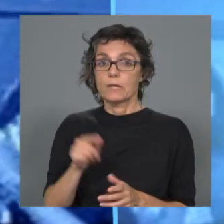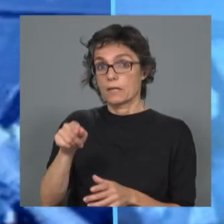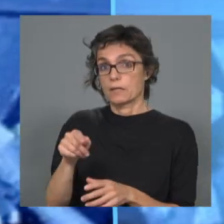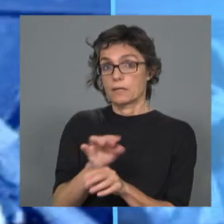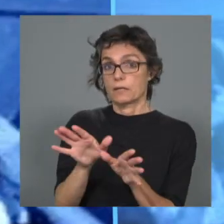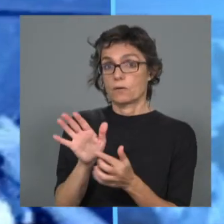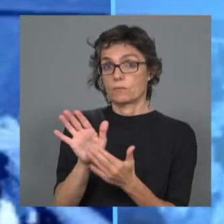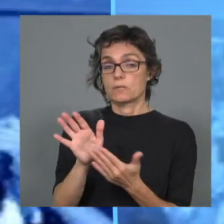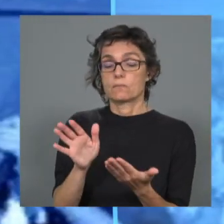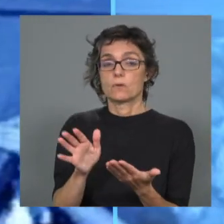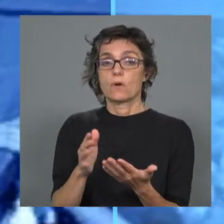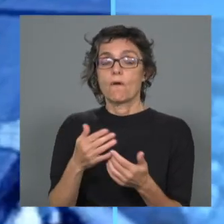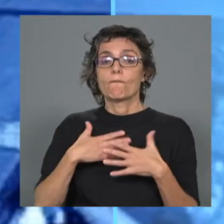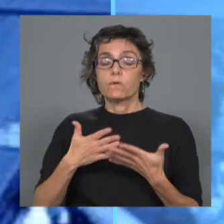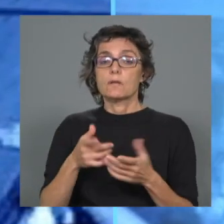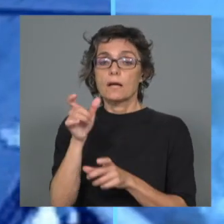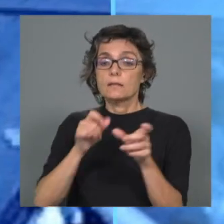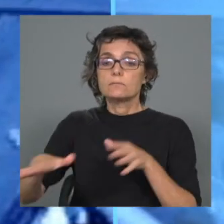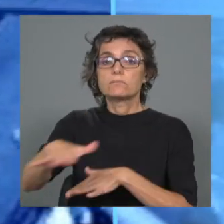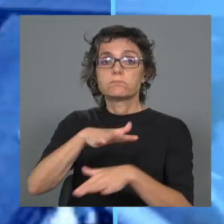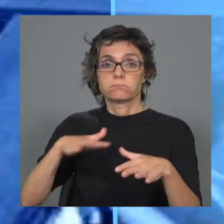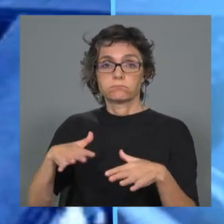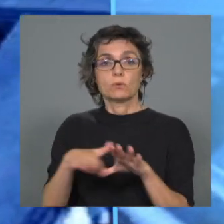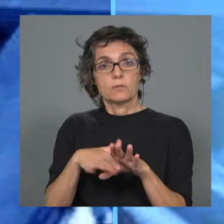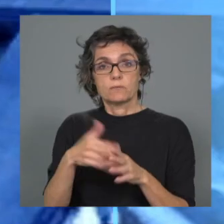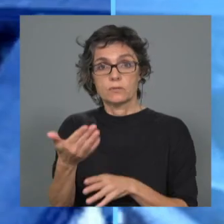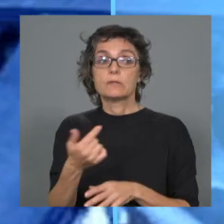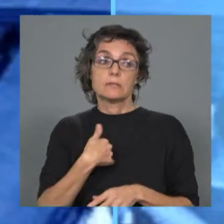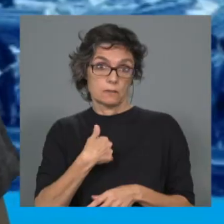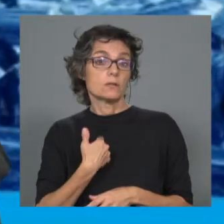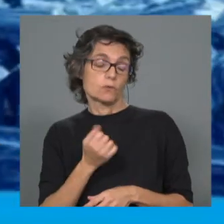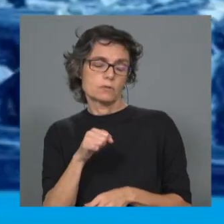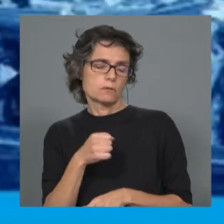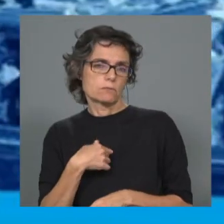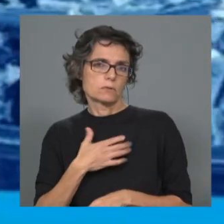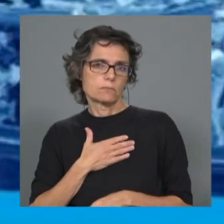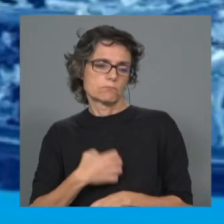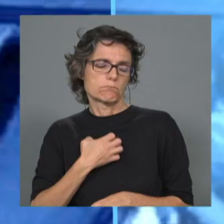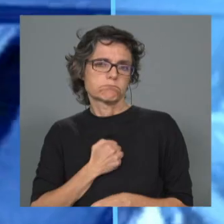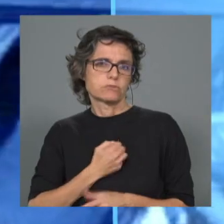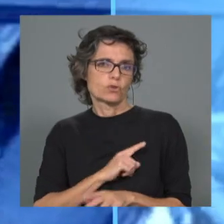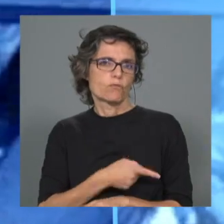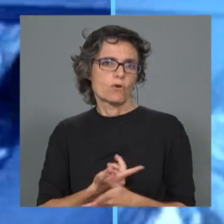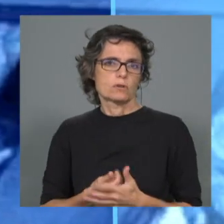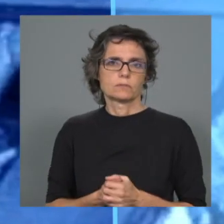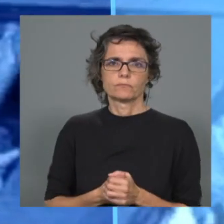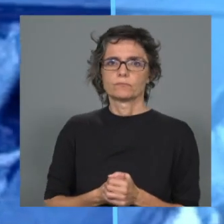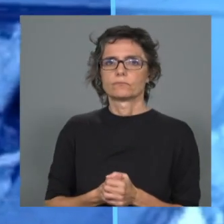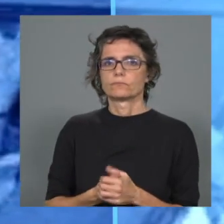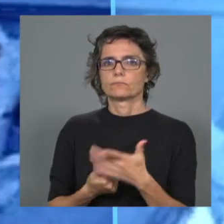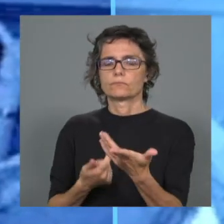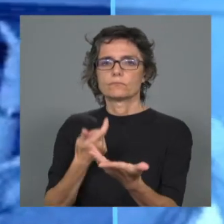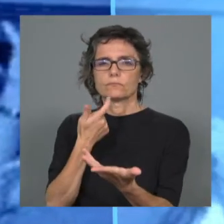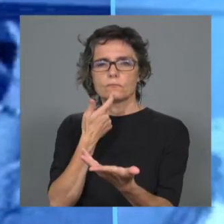vontade de participar civicamente e socialmente, não é? No meu caso, com certeza que sim. Podemos perceber nestes cerca